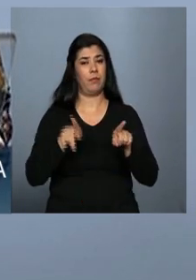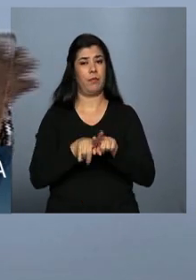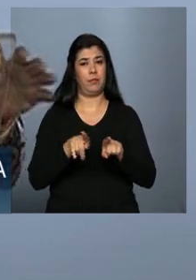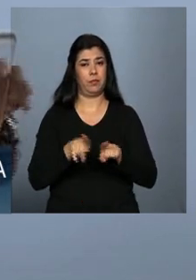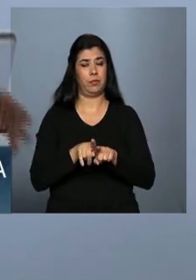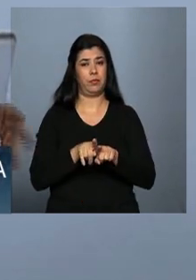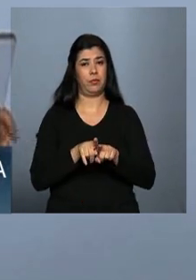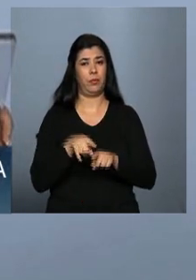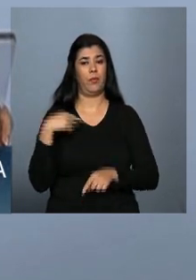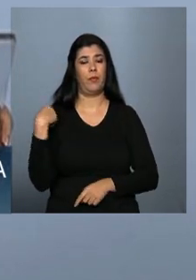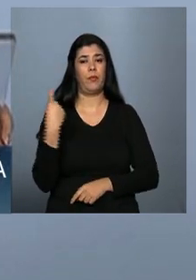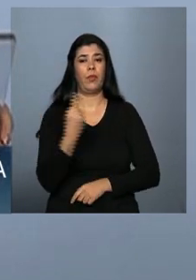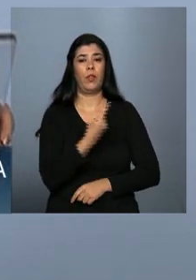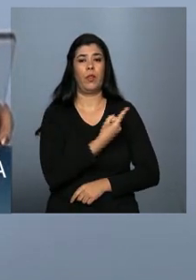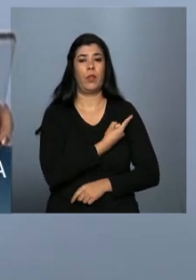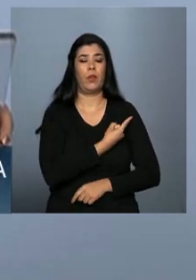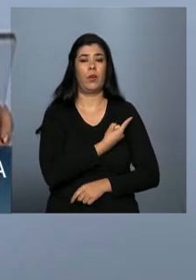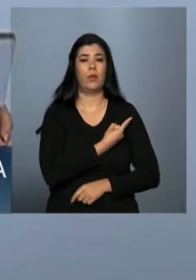Nós